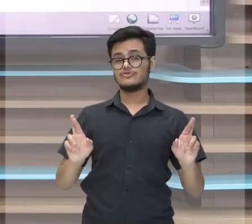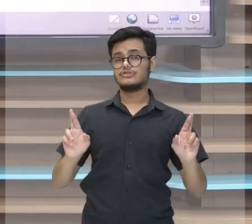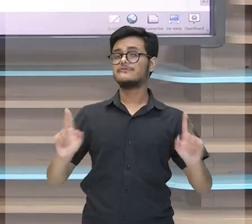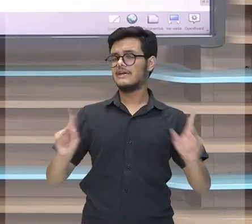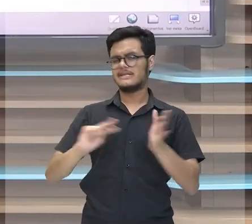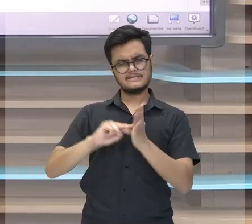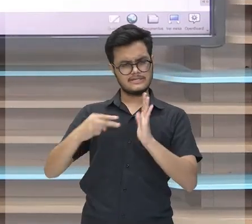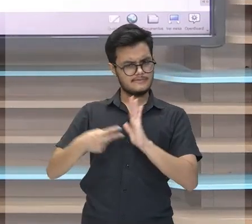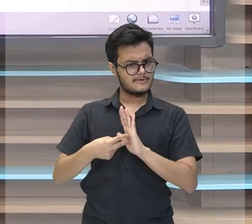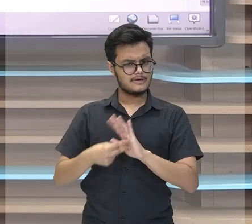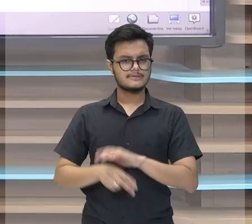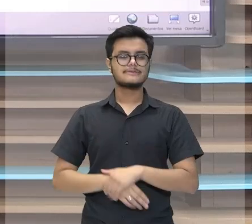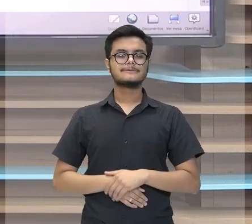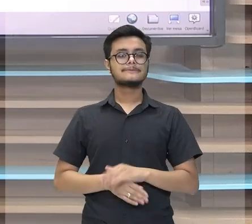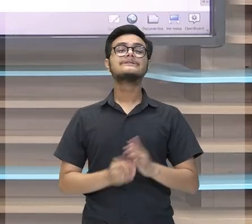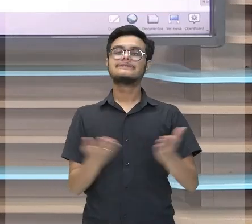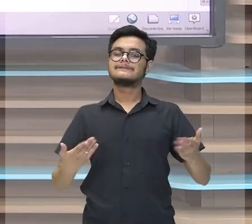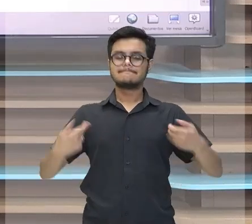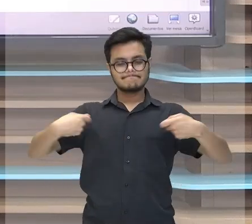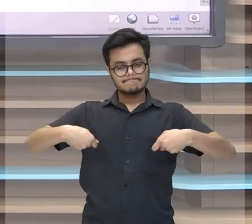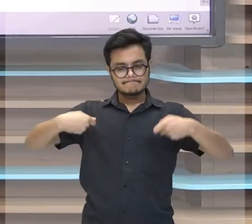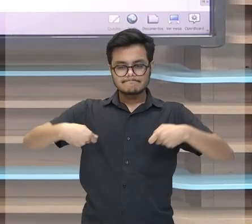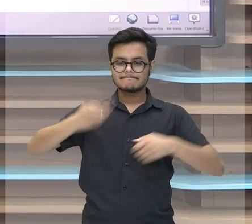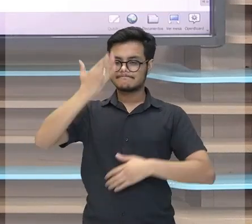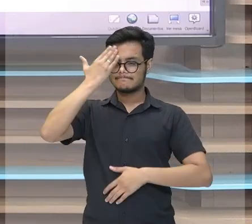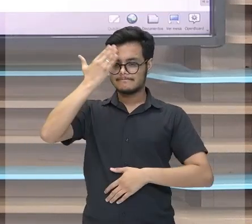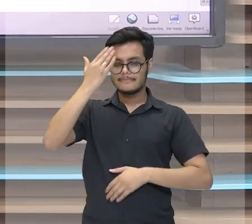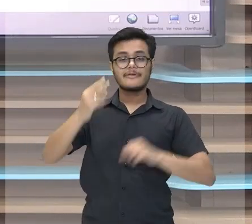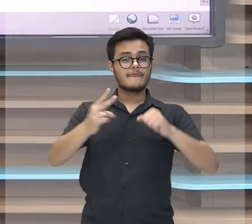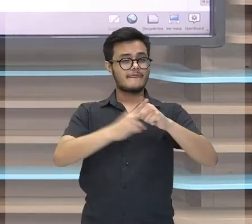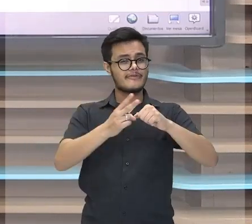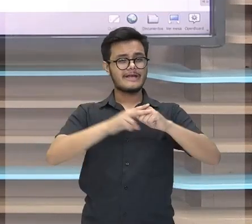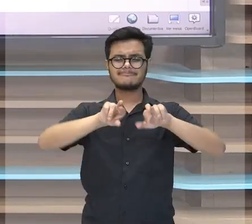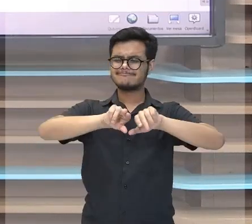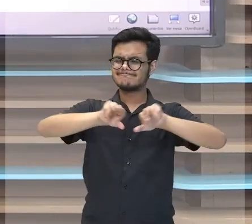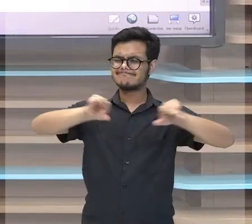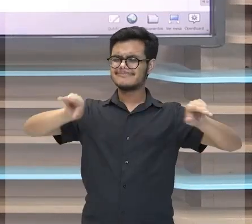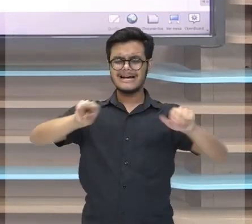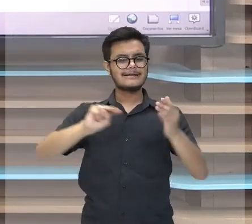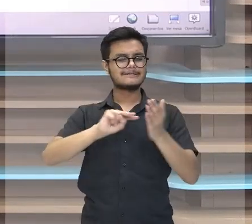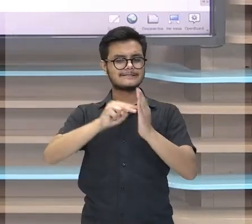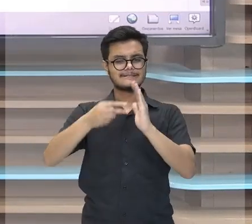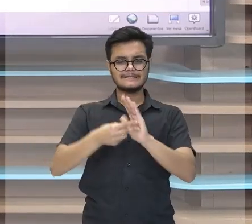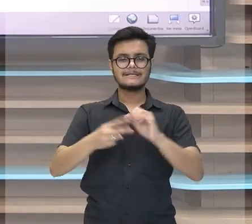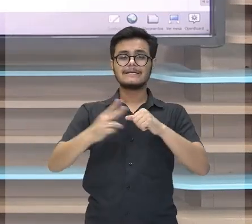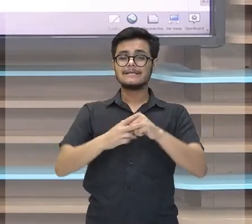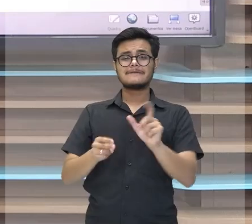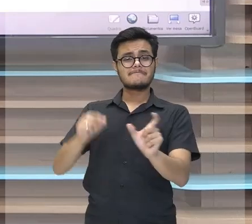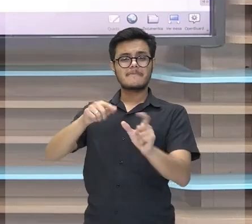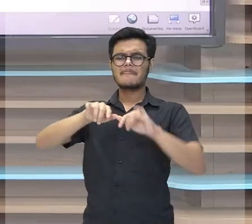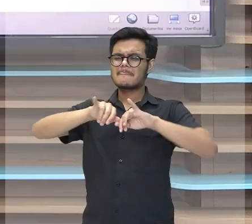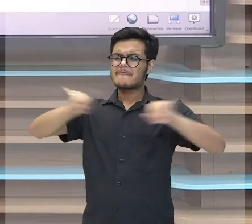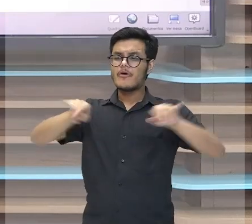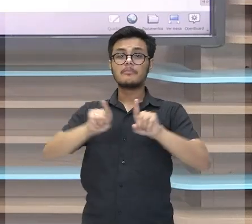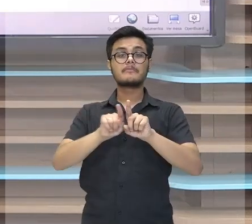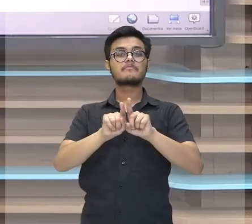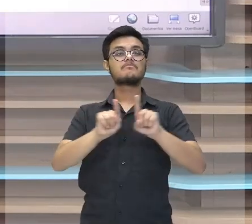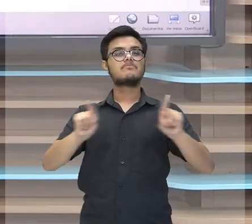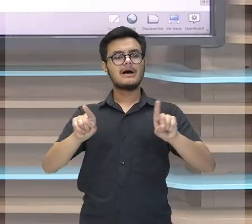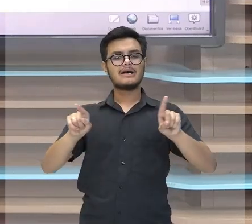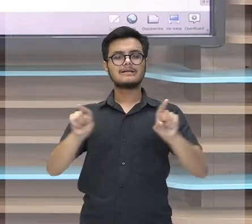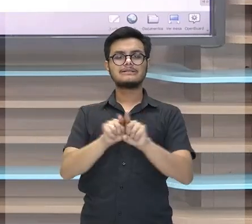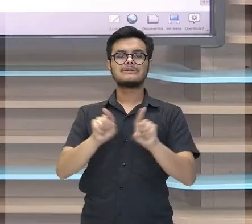diferentes. E é por isso que, realmente, o verbo é essa palavra que informa muitas coisas e que